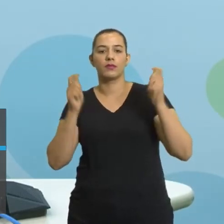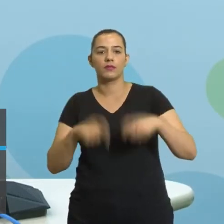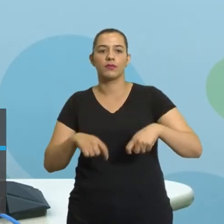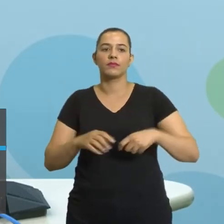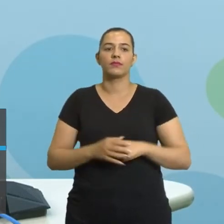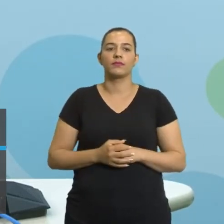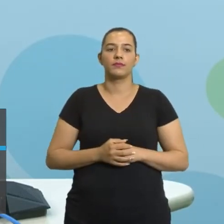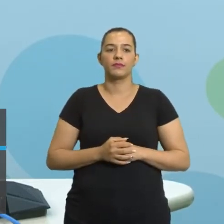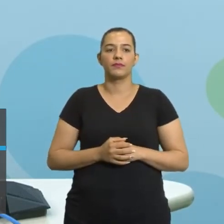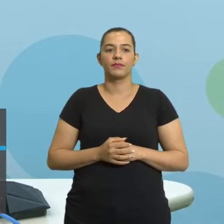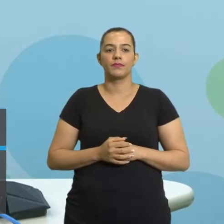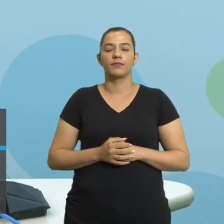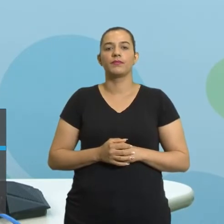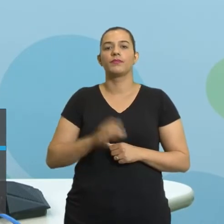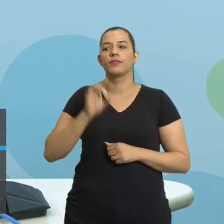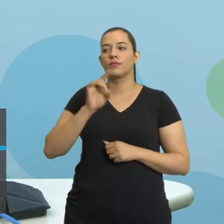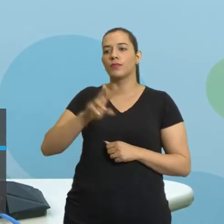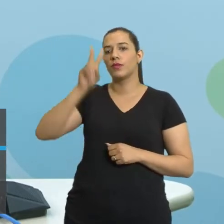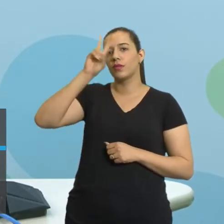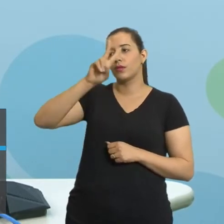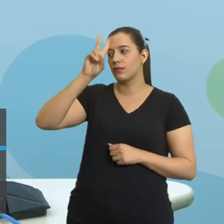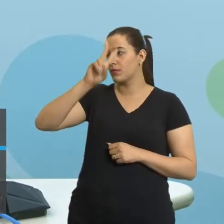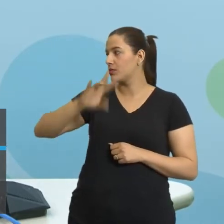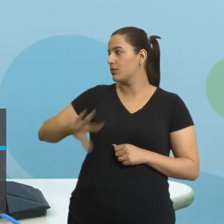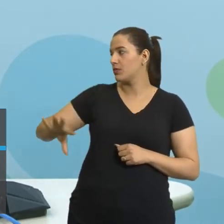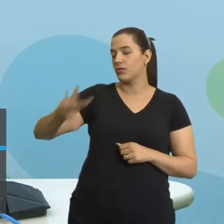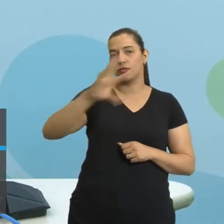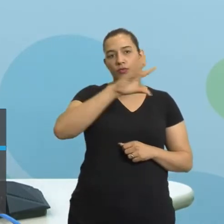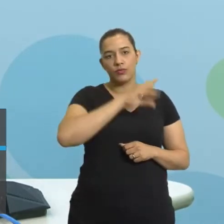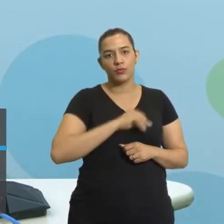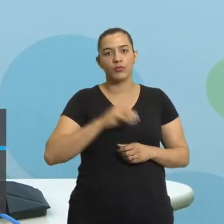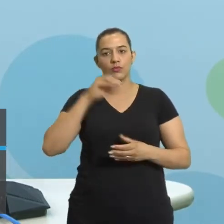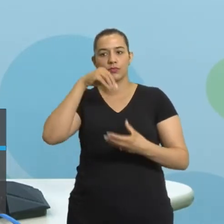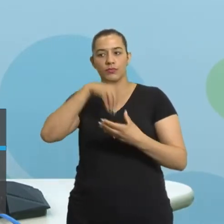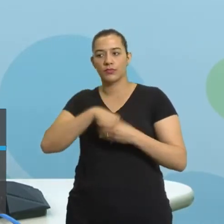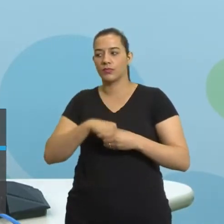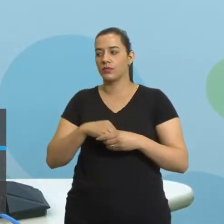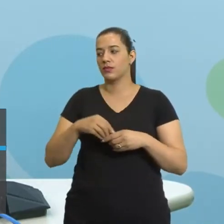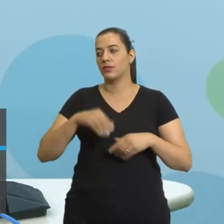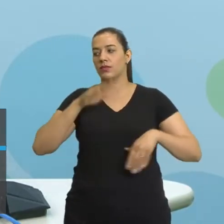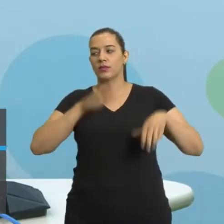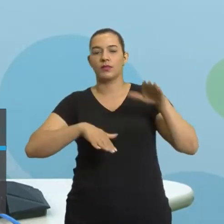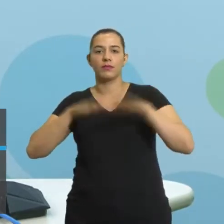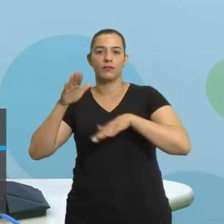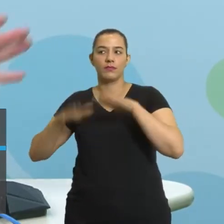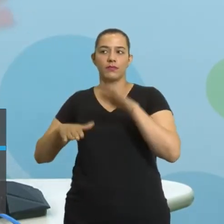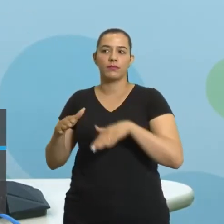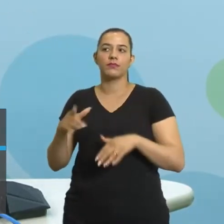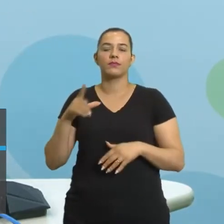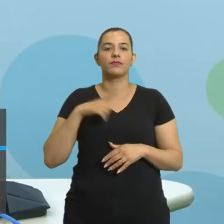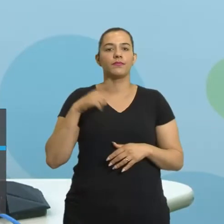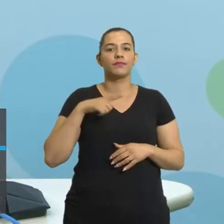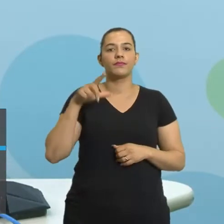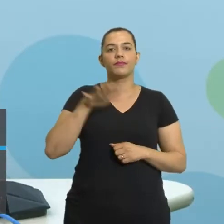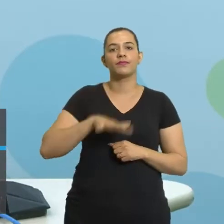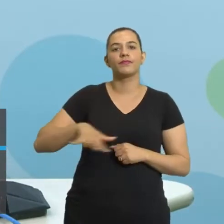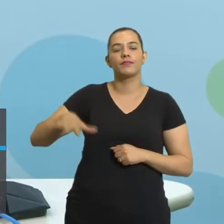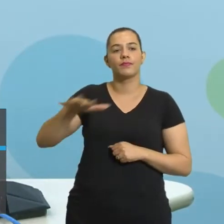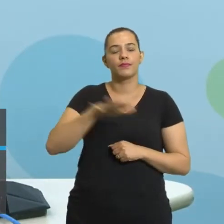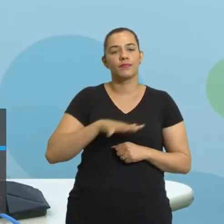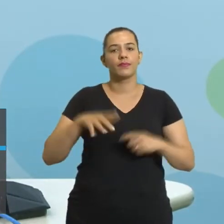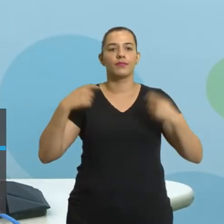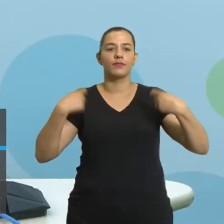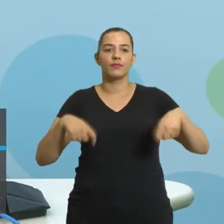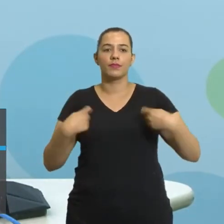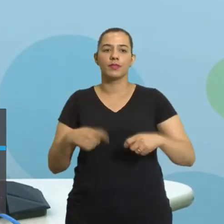incansavelmente. Só lembrando, todos os componentes, independente da área, tem que